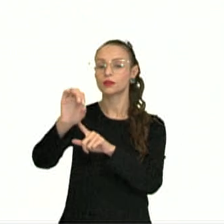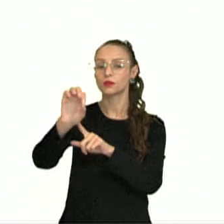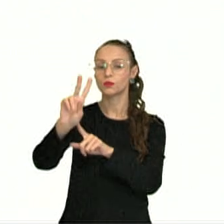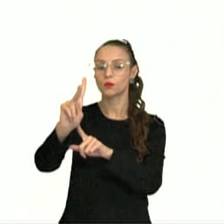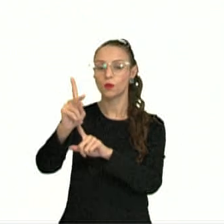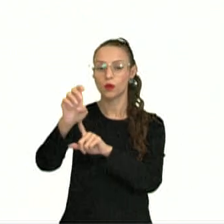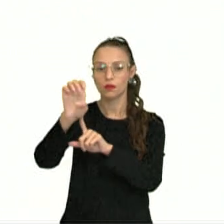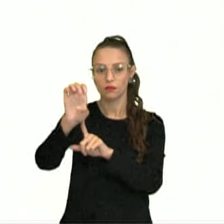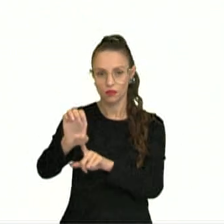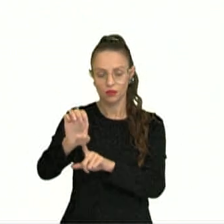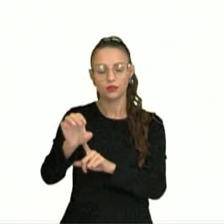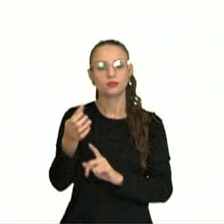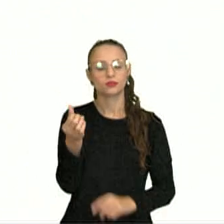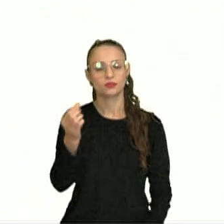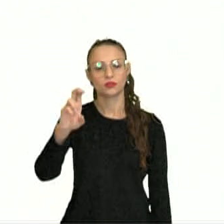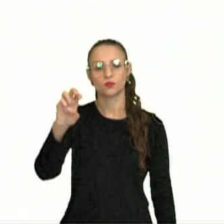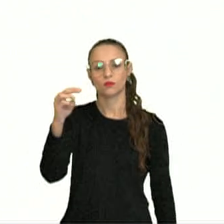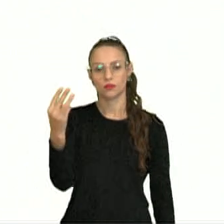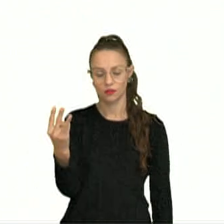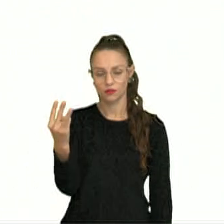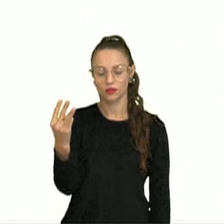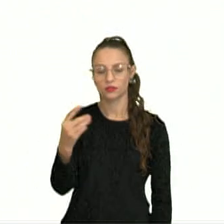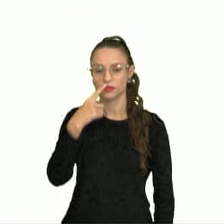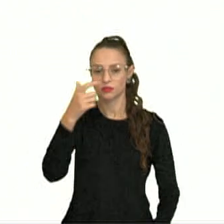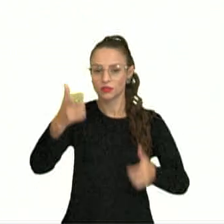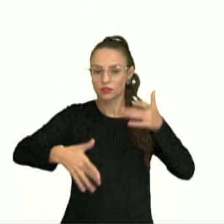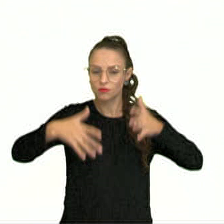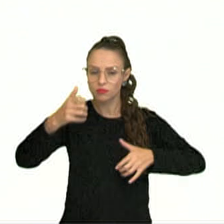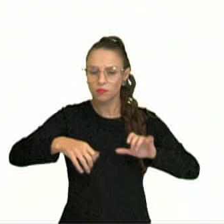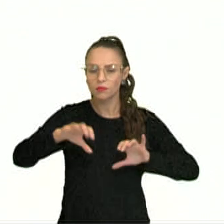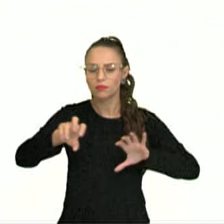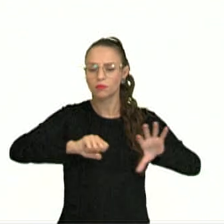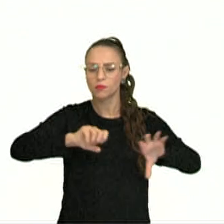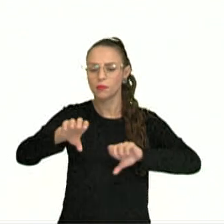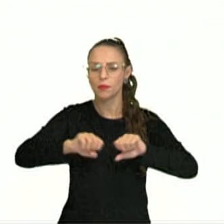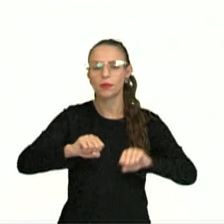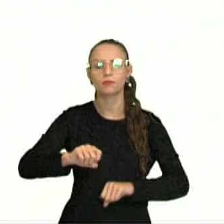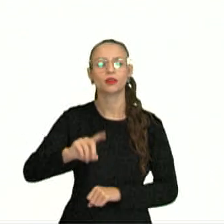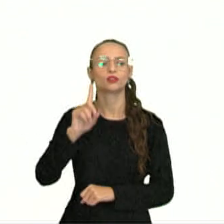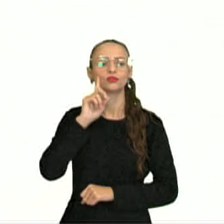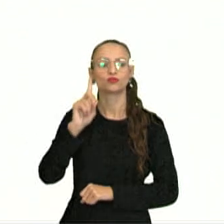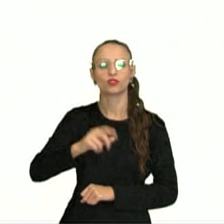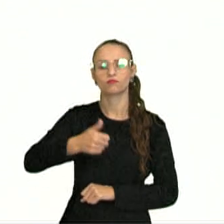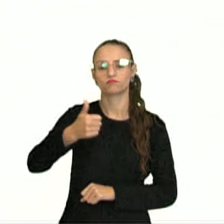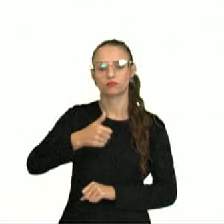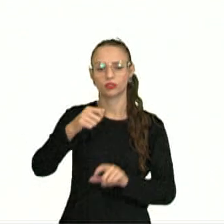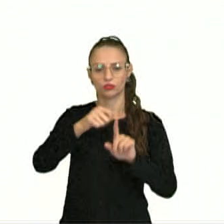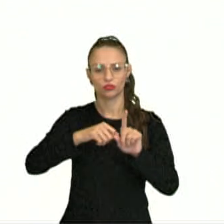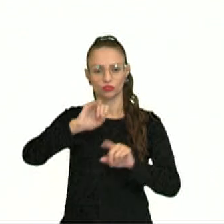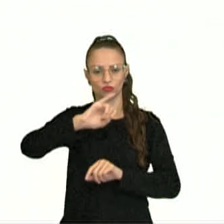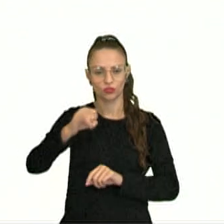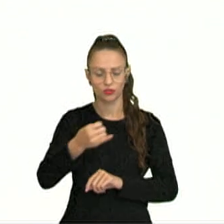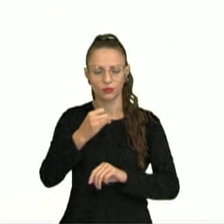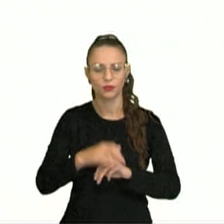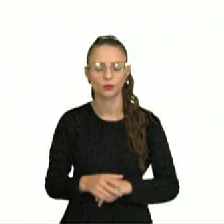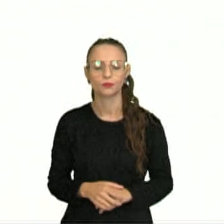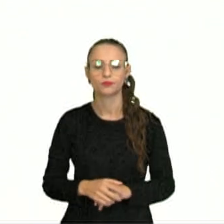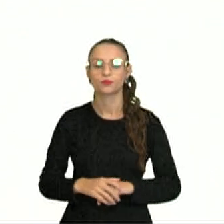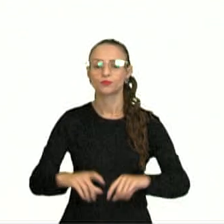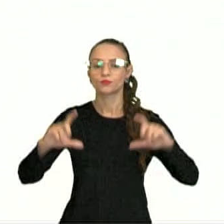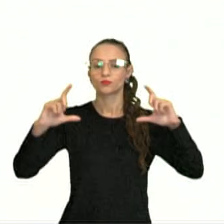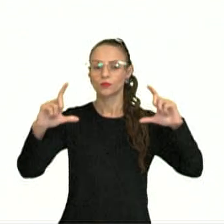653 toneladas de lixo em todo o Rio de Janeiro no primeiro dia do ano. Então aqui eu tenho um trecho do título,